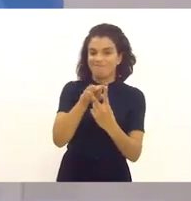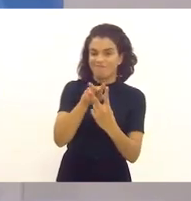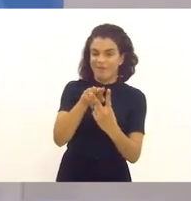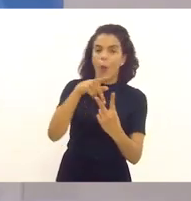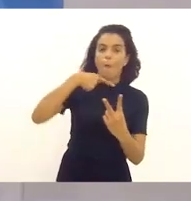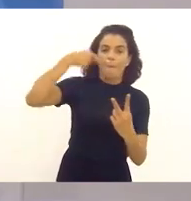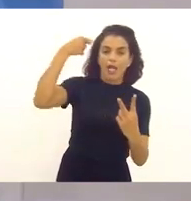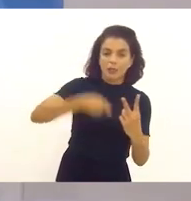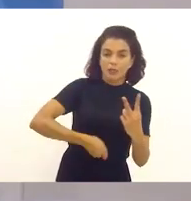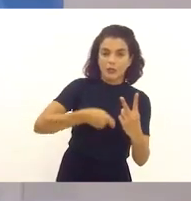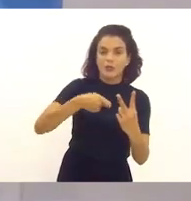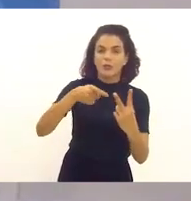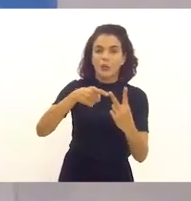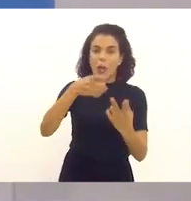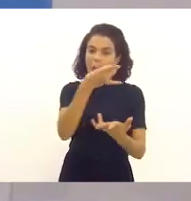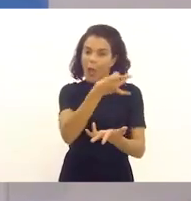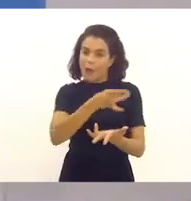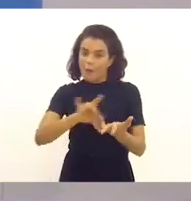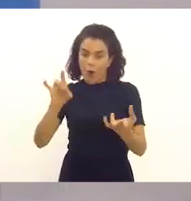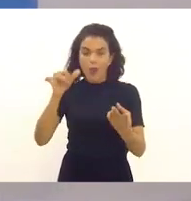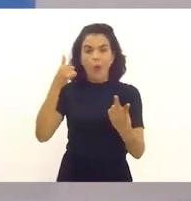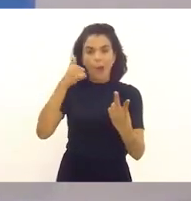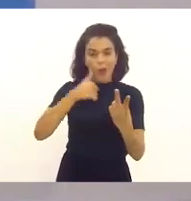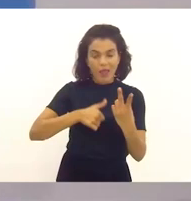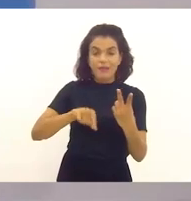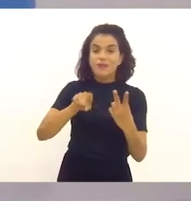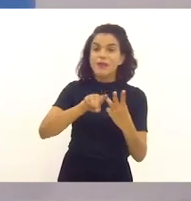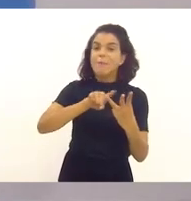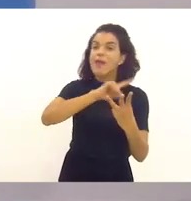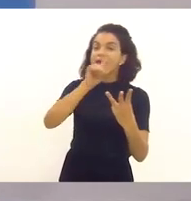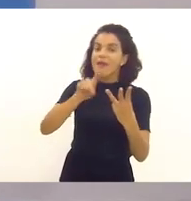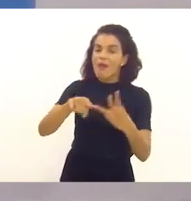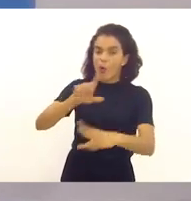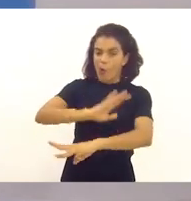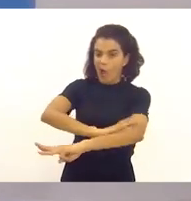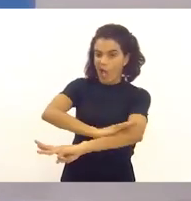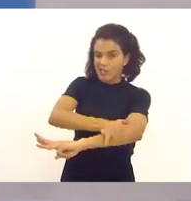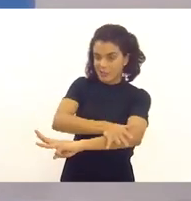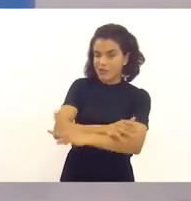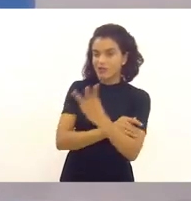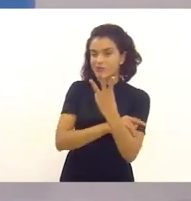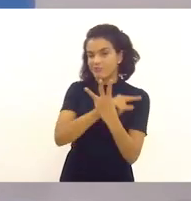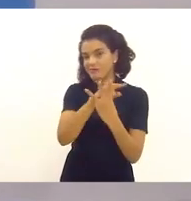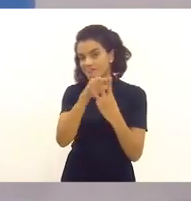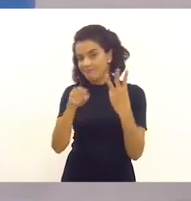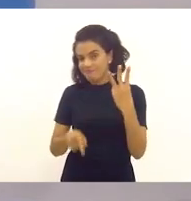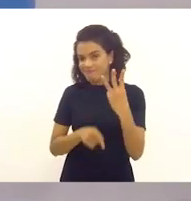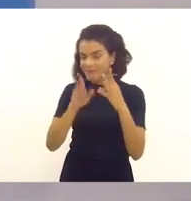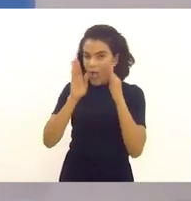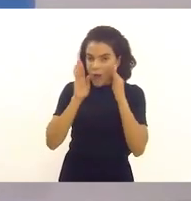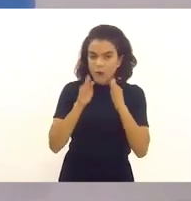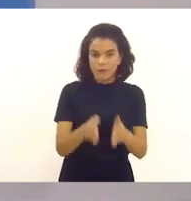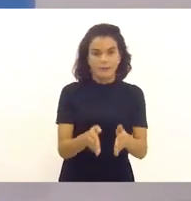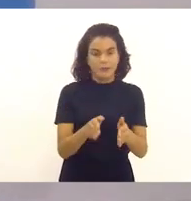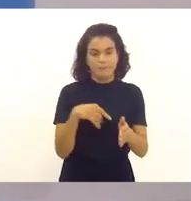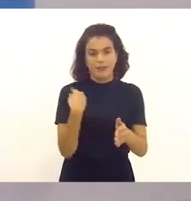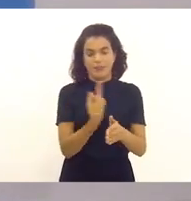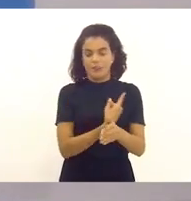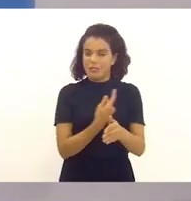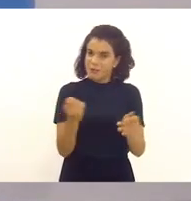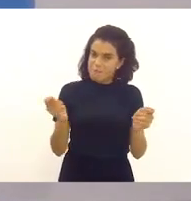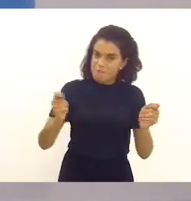um machismo o a misoginia e também o racismo Então esse é um elemento Central para que a gente possa